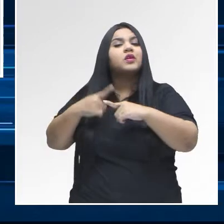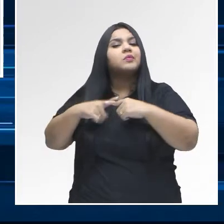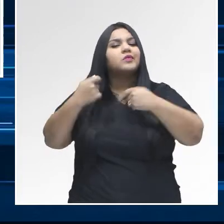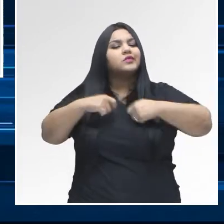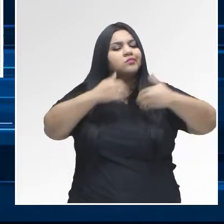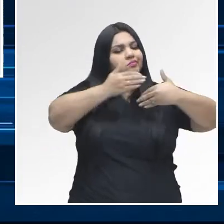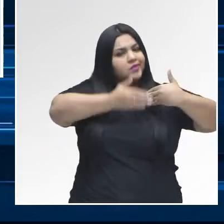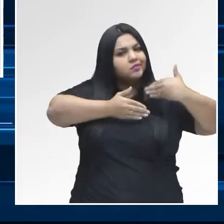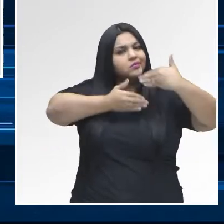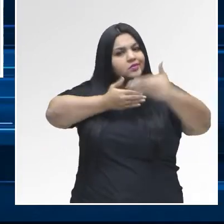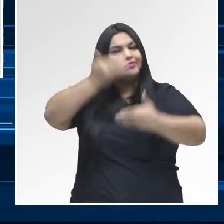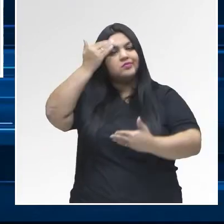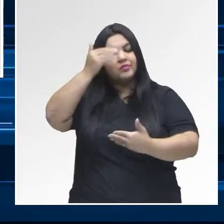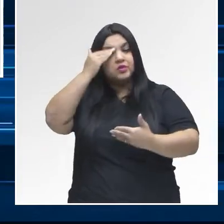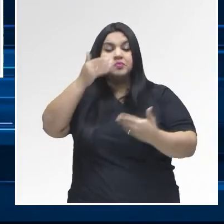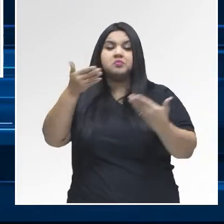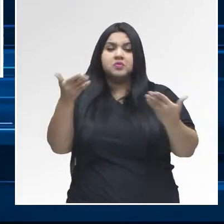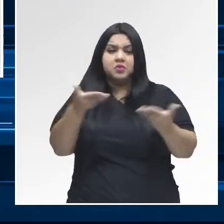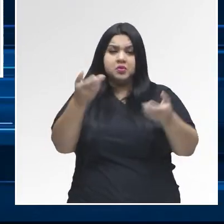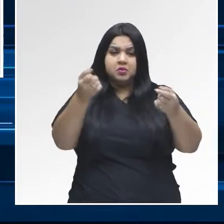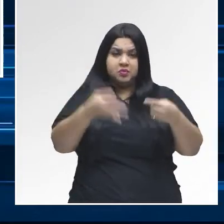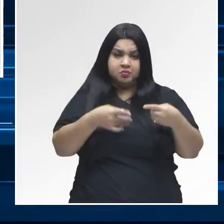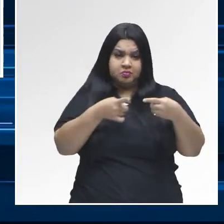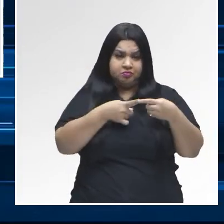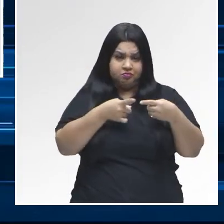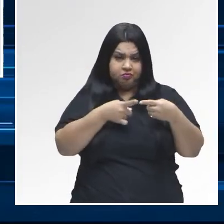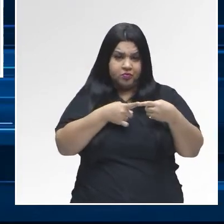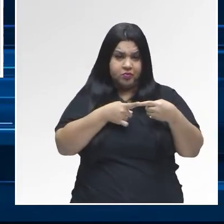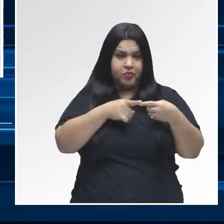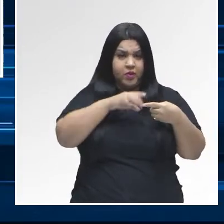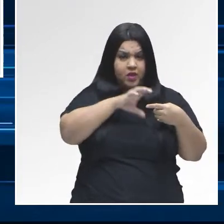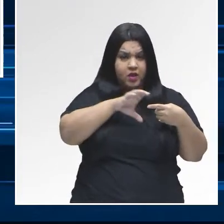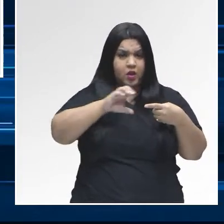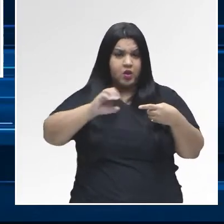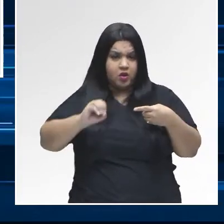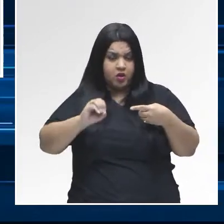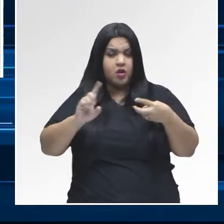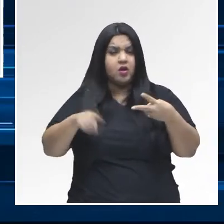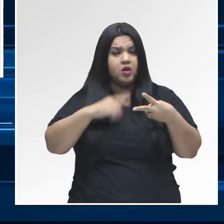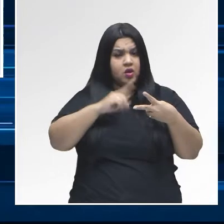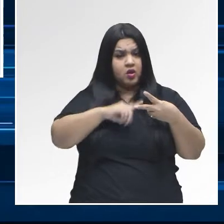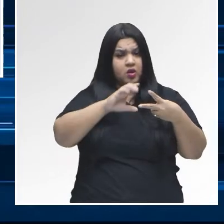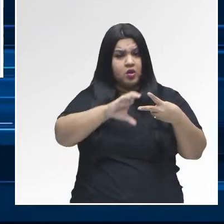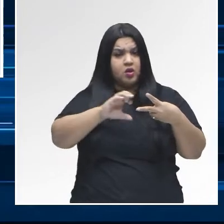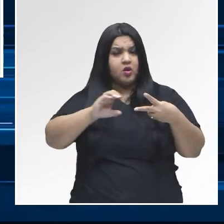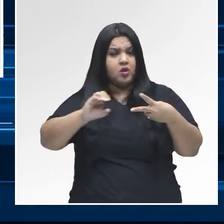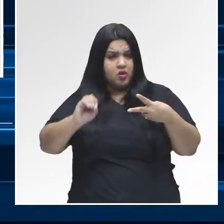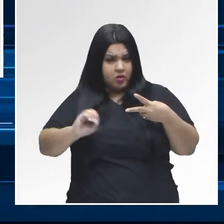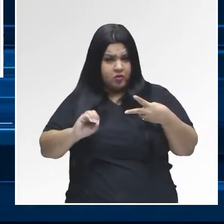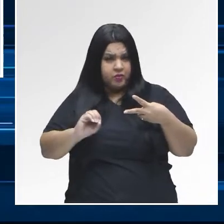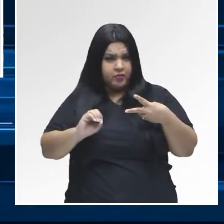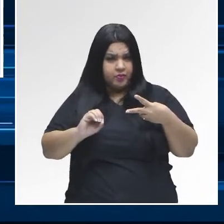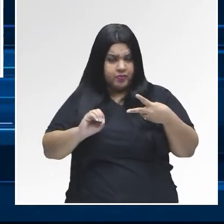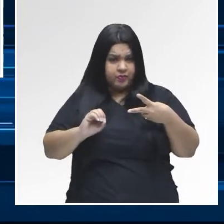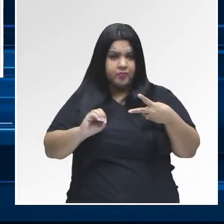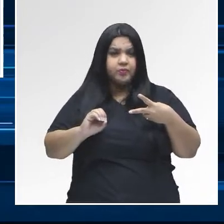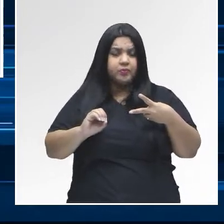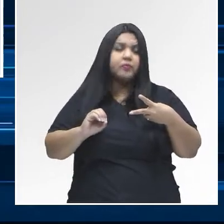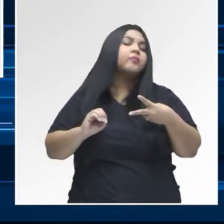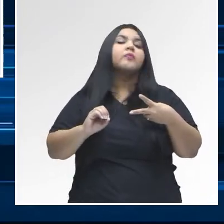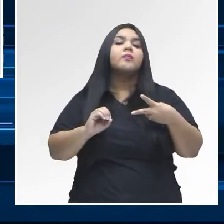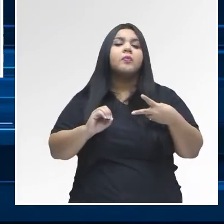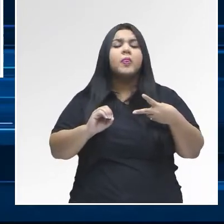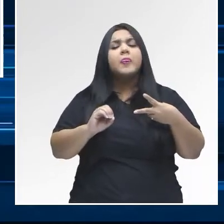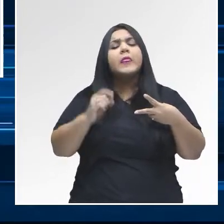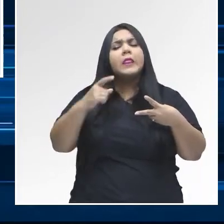passo. Quando nós falamos dessas costas ocidental e oriental e falamos de Cabo Verde, Cabo da Boa Esperança e Moçambique, eu